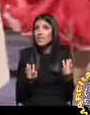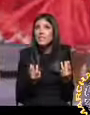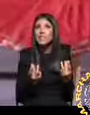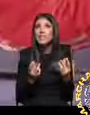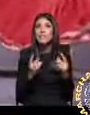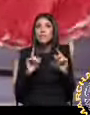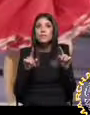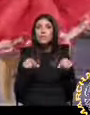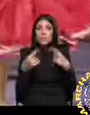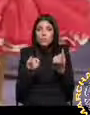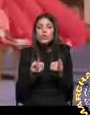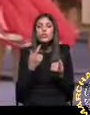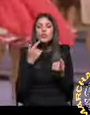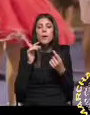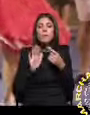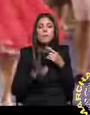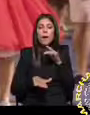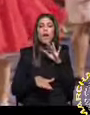se entra